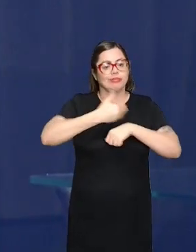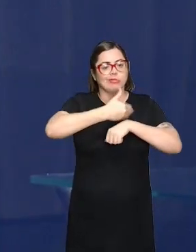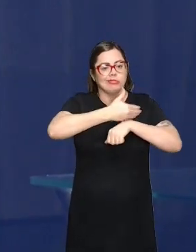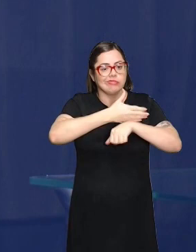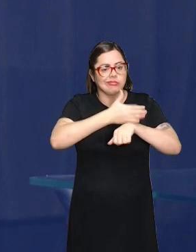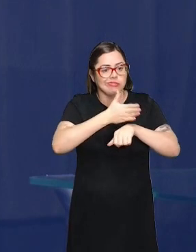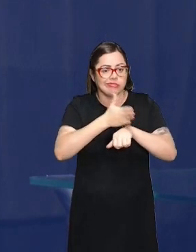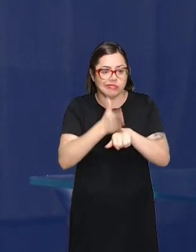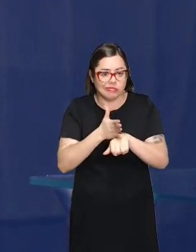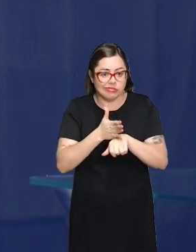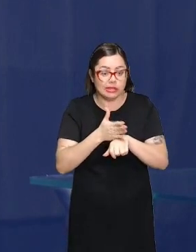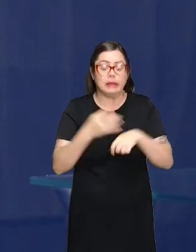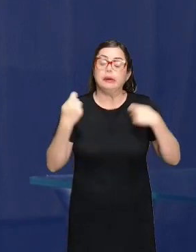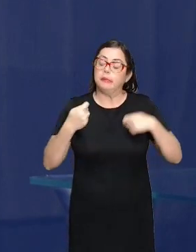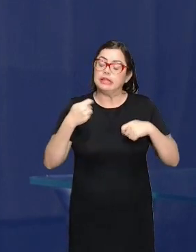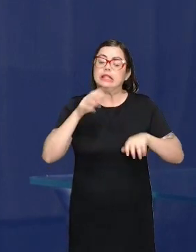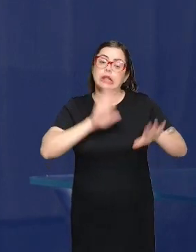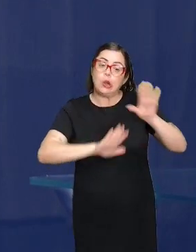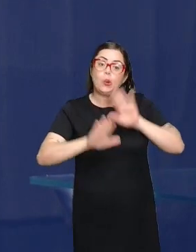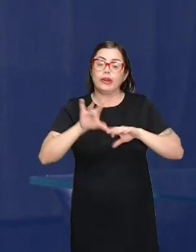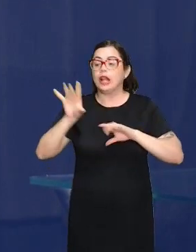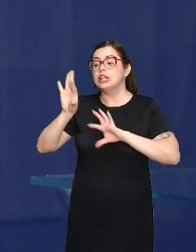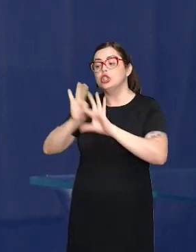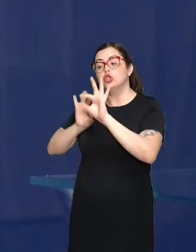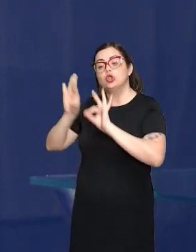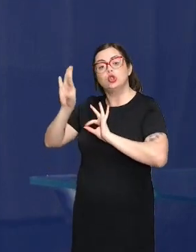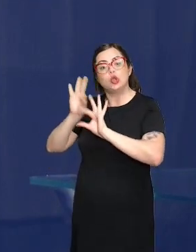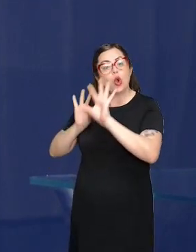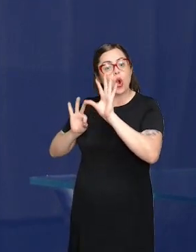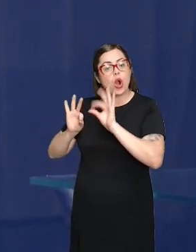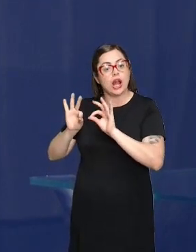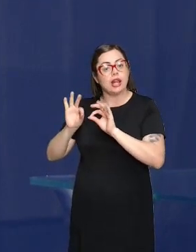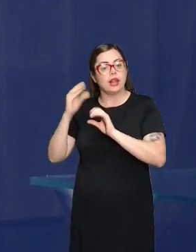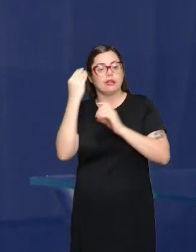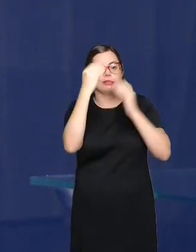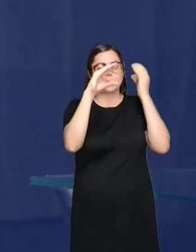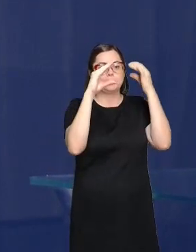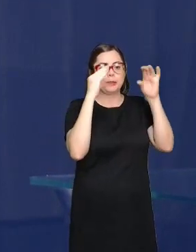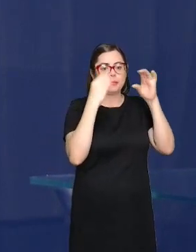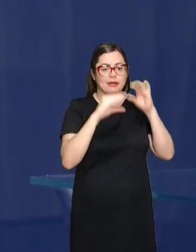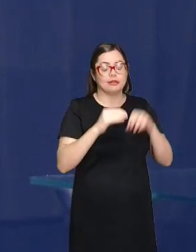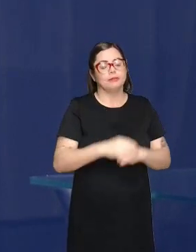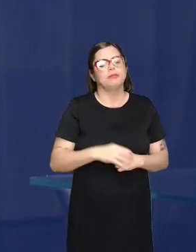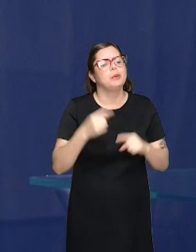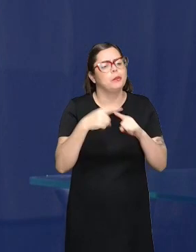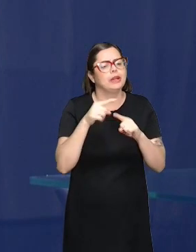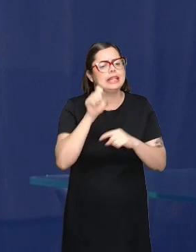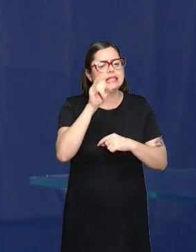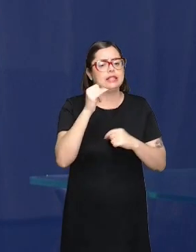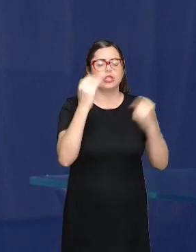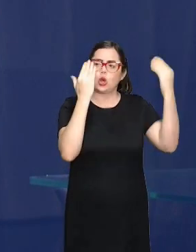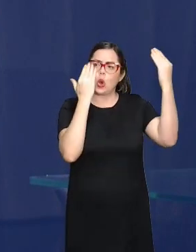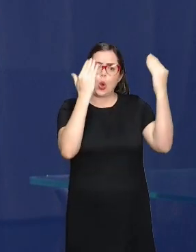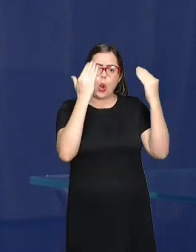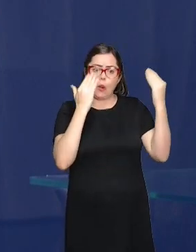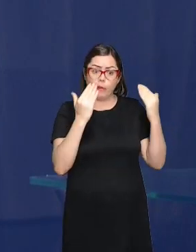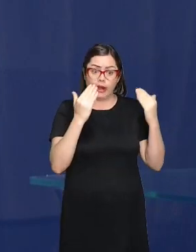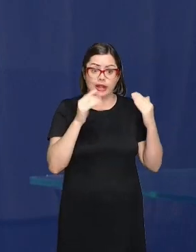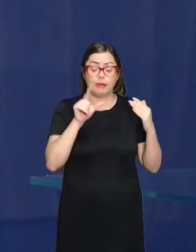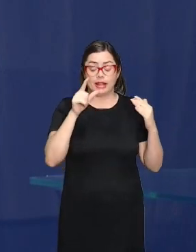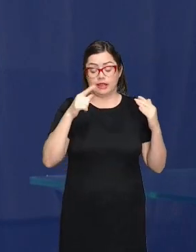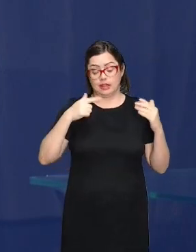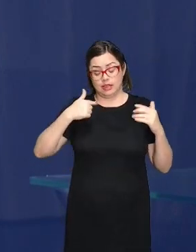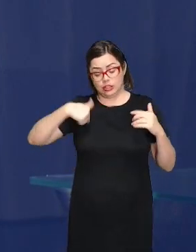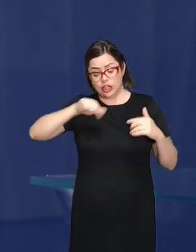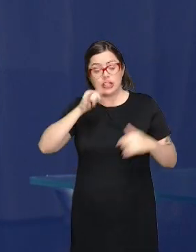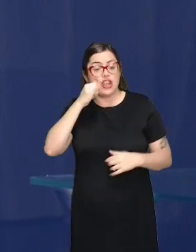muito cuidado com o que a gente coloca. Assim, tipo, eu acho que para a gente se comparar num nível que não prejudique a nossa saúde mental, a gente tem que escolher muito